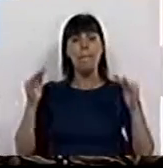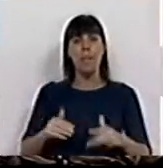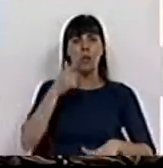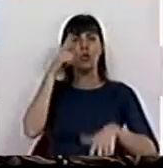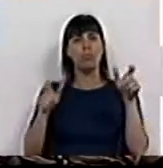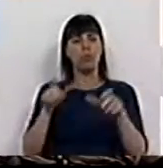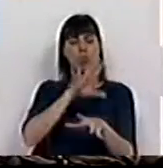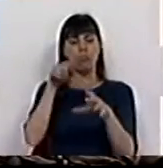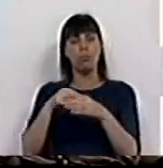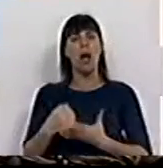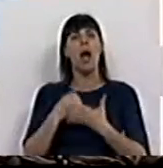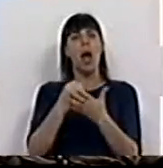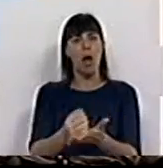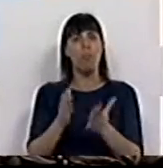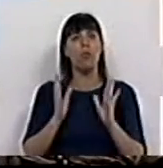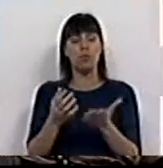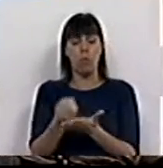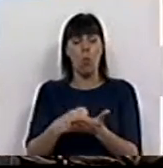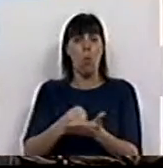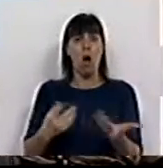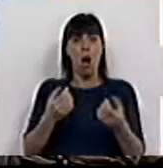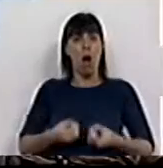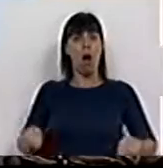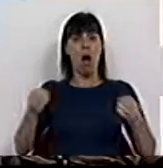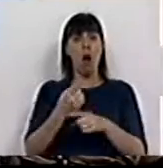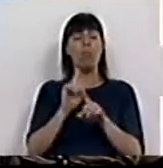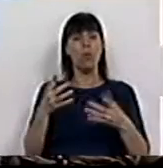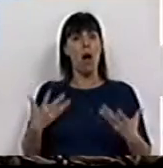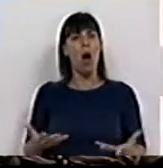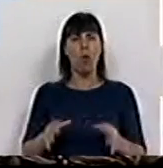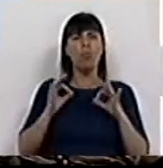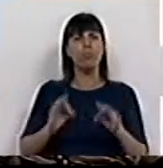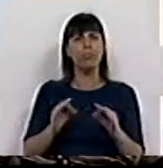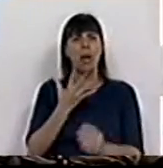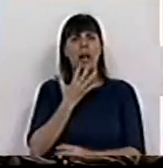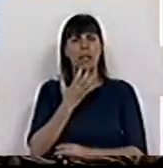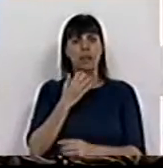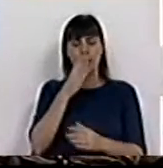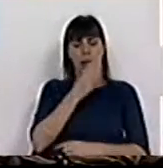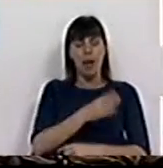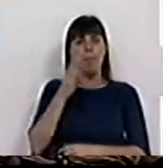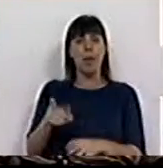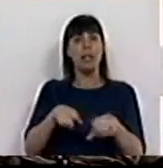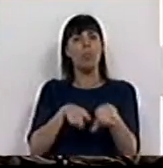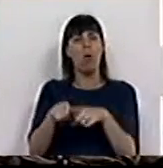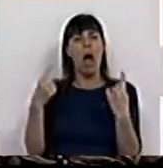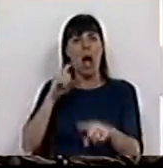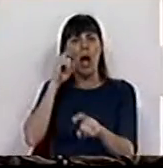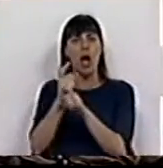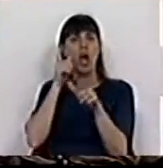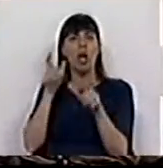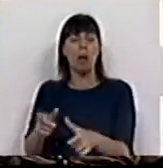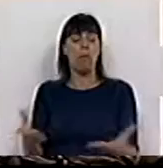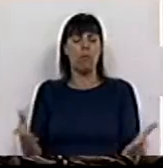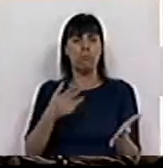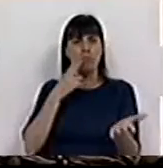pessoas abrangidas pelo apoio a quem já nada tem, porque agora sim há rigor na aplicação desta política.